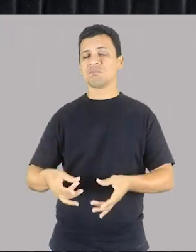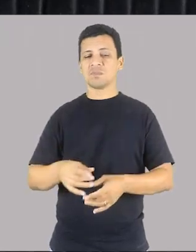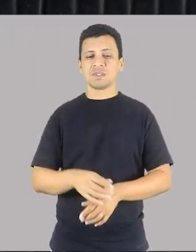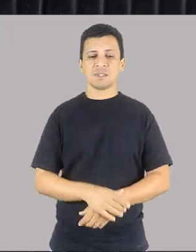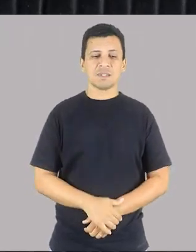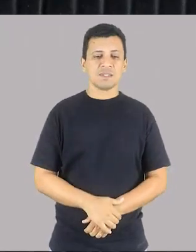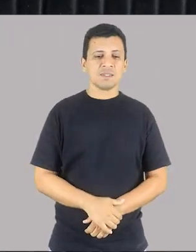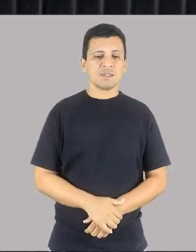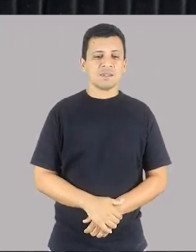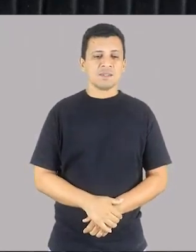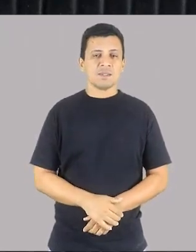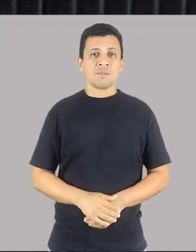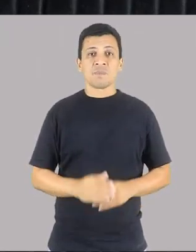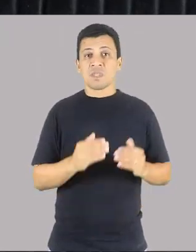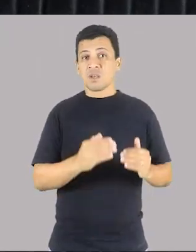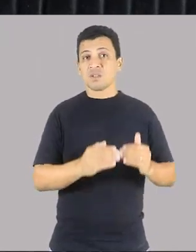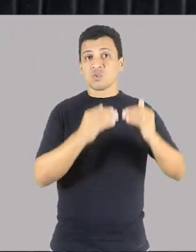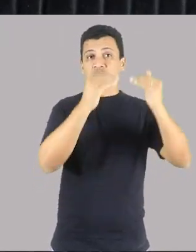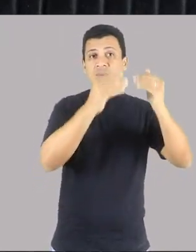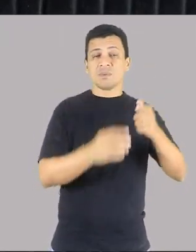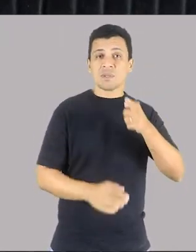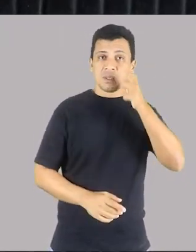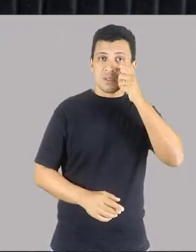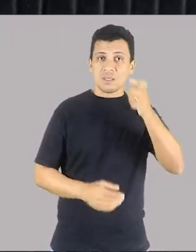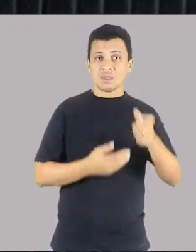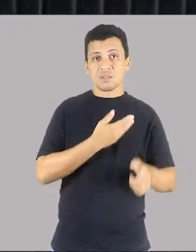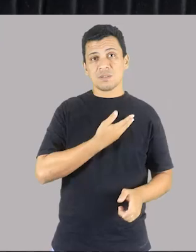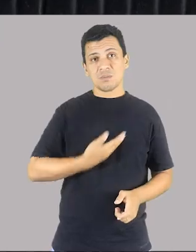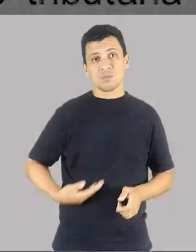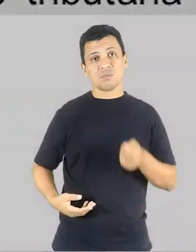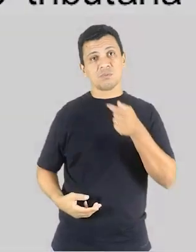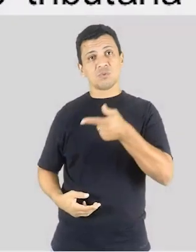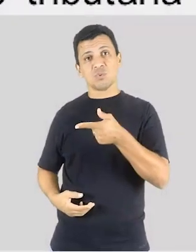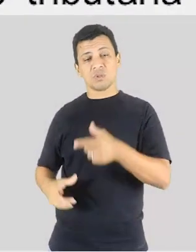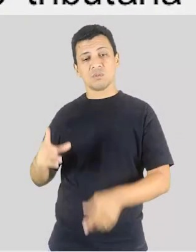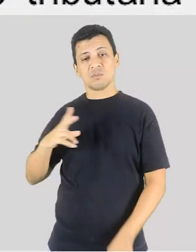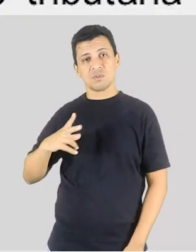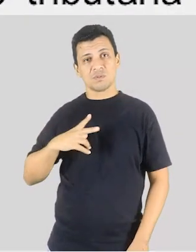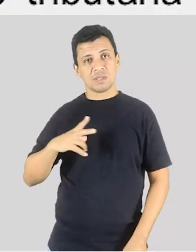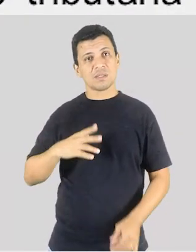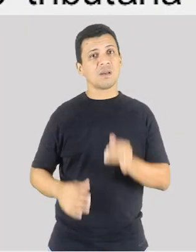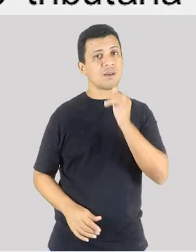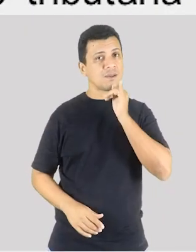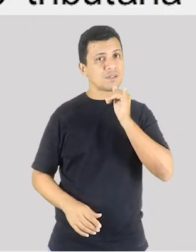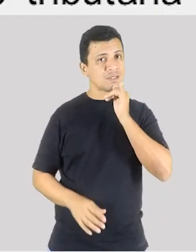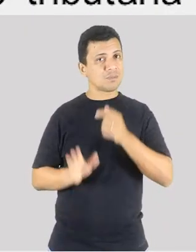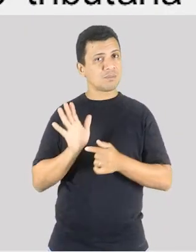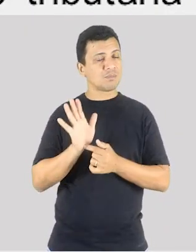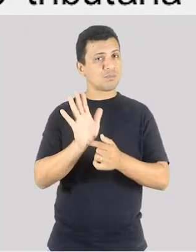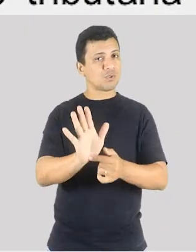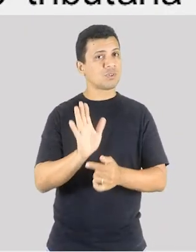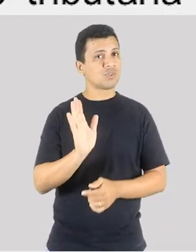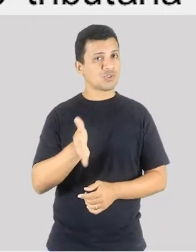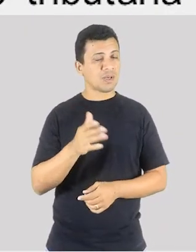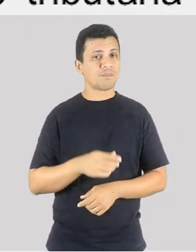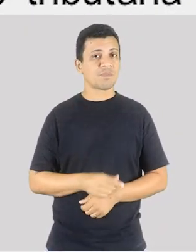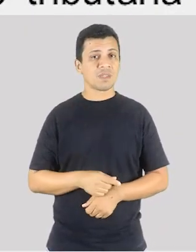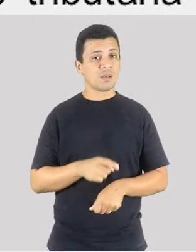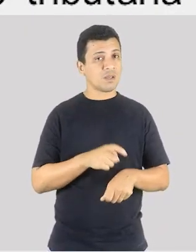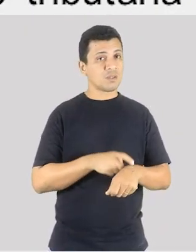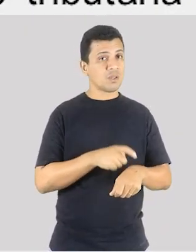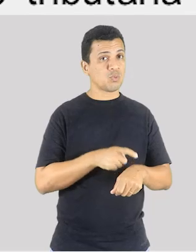sobrepujar à vontade, aliás, a vontade não, a lei nunca deve se sobrepujar aquilo que está descrito em